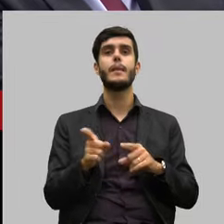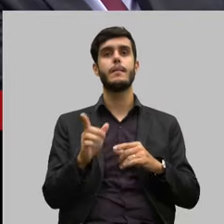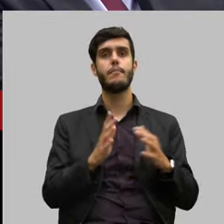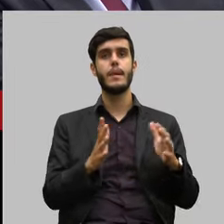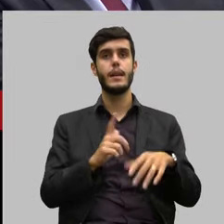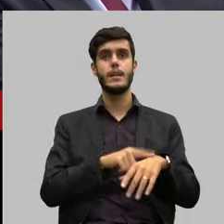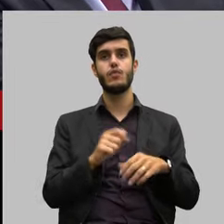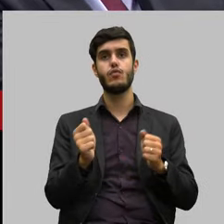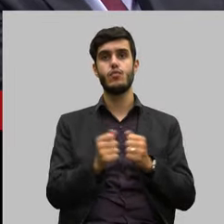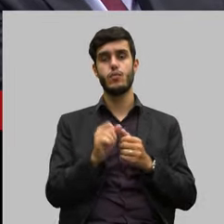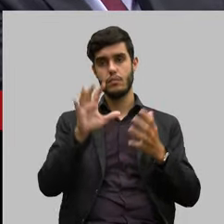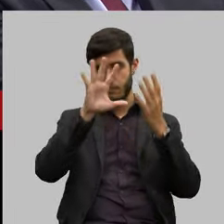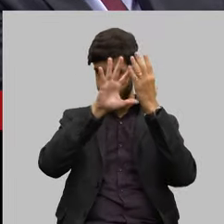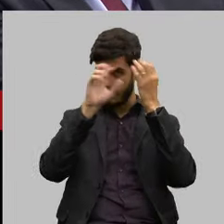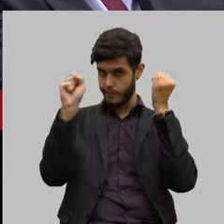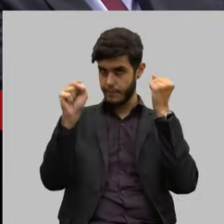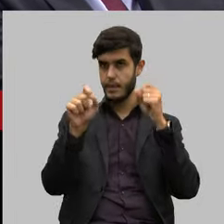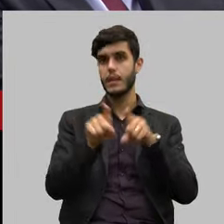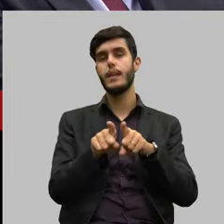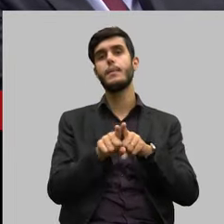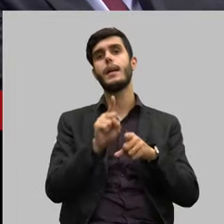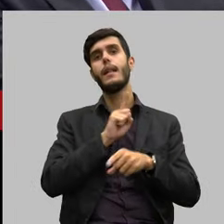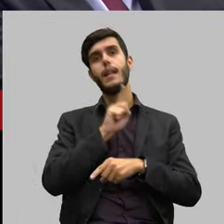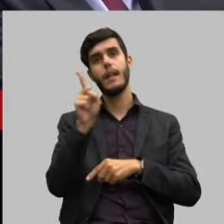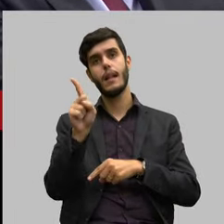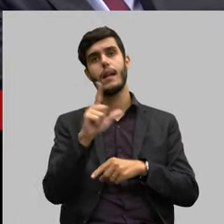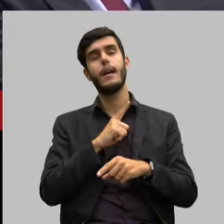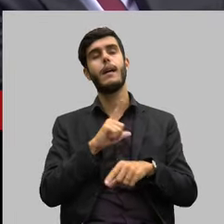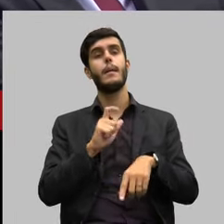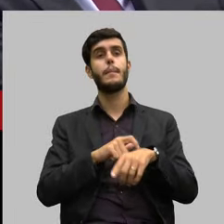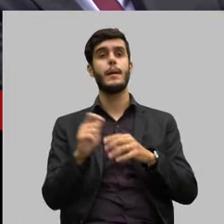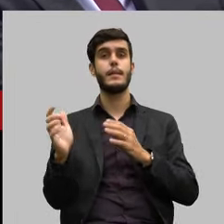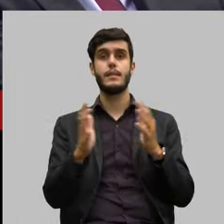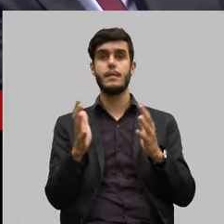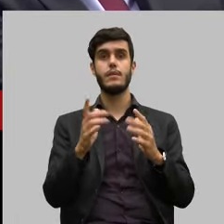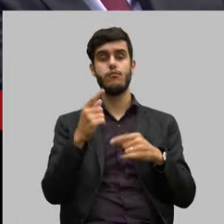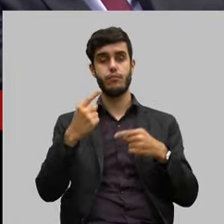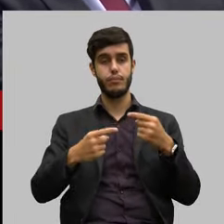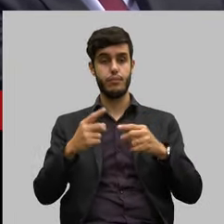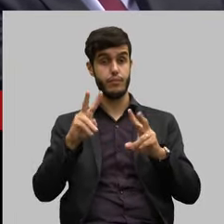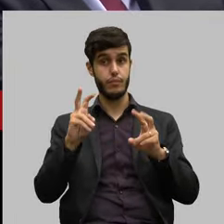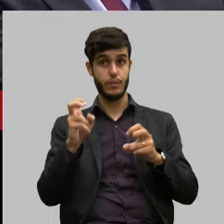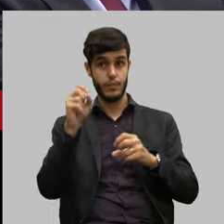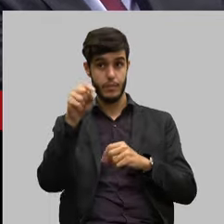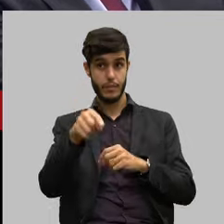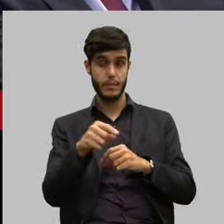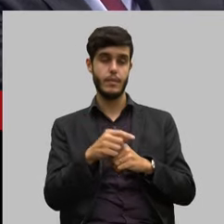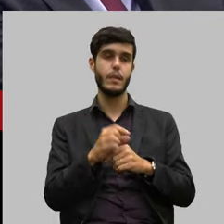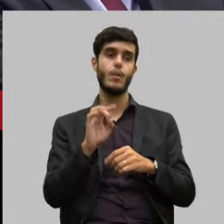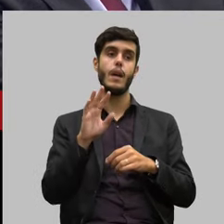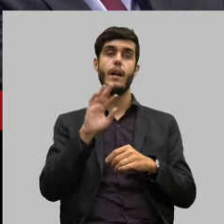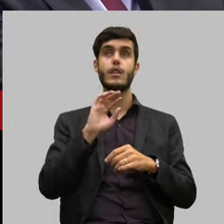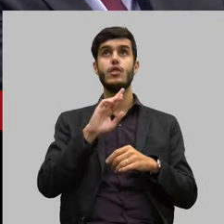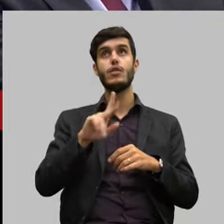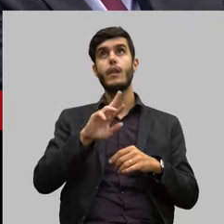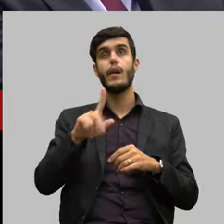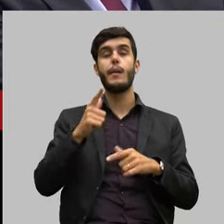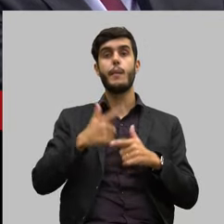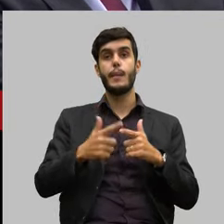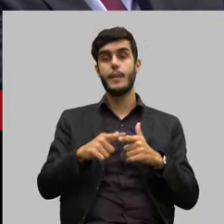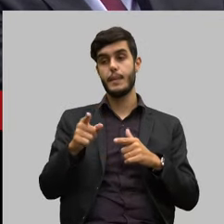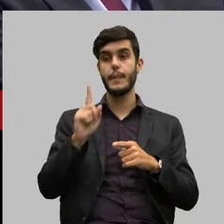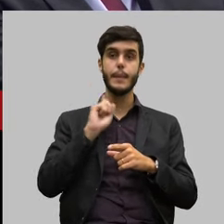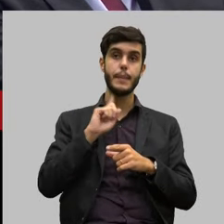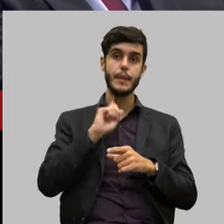Supremo Tribunal mais um prazo para que a gente possa debater esse assunto que não é só um problema de Minas Gerais mas de vários